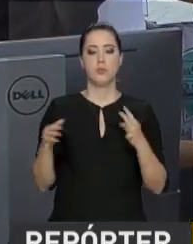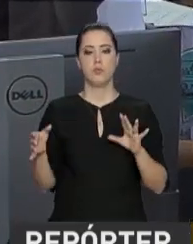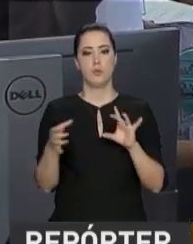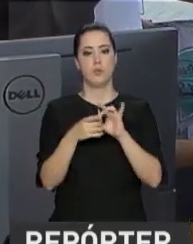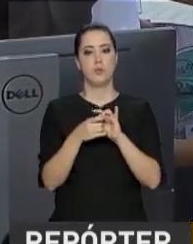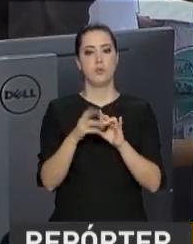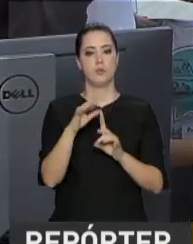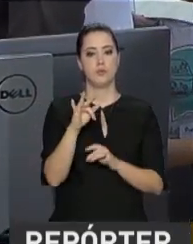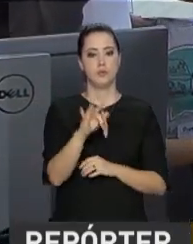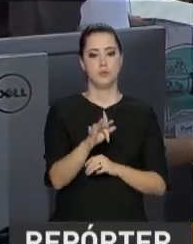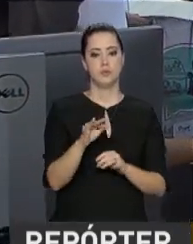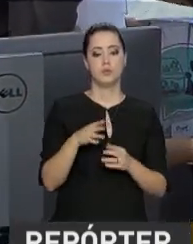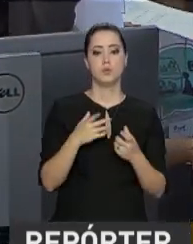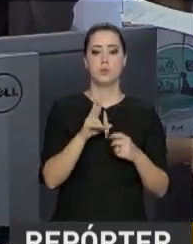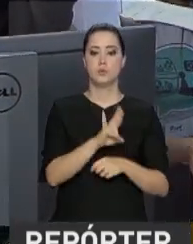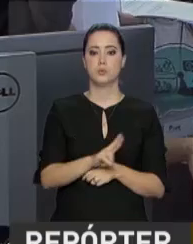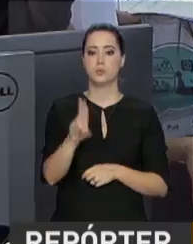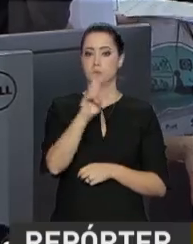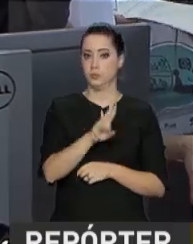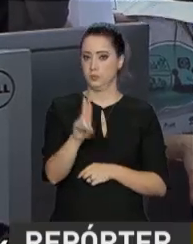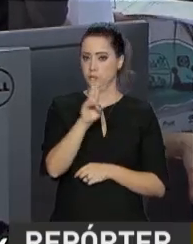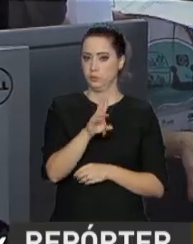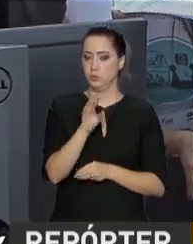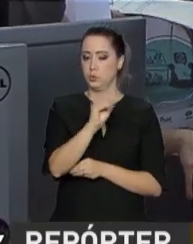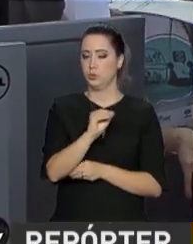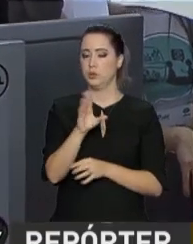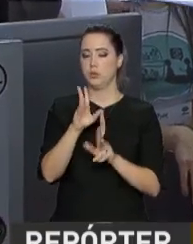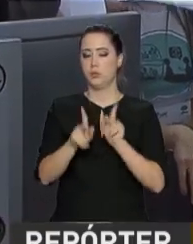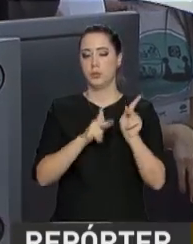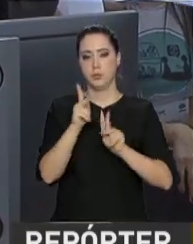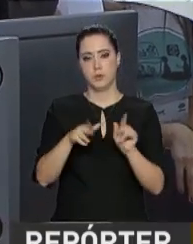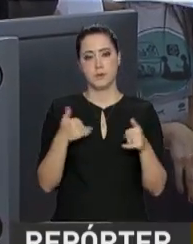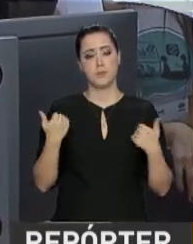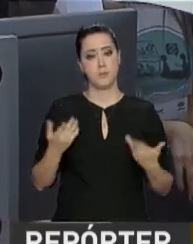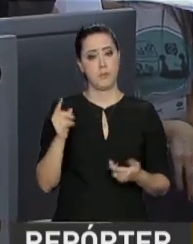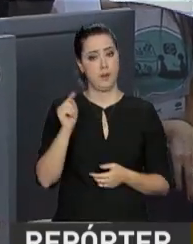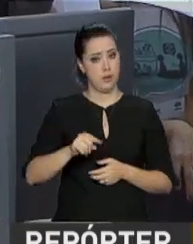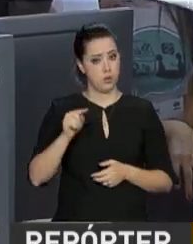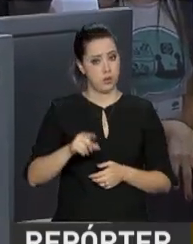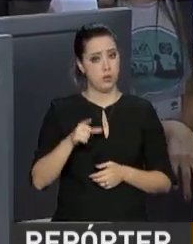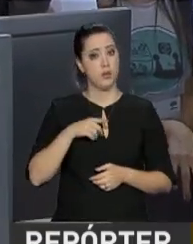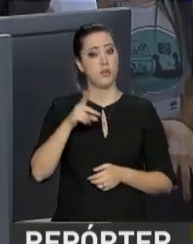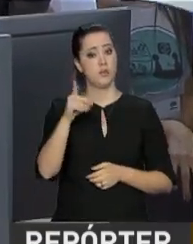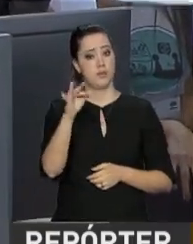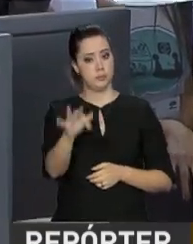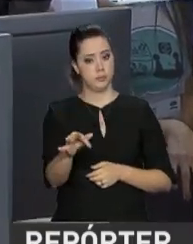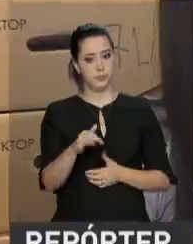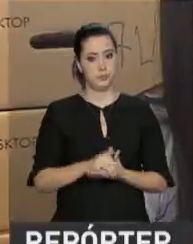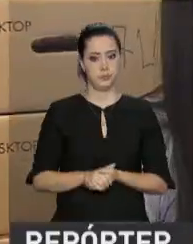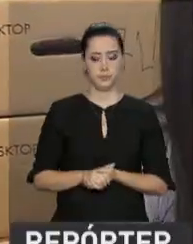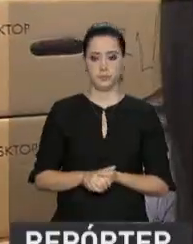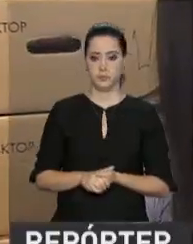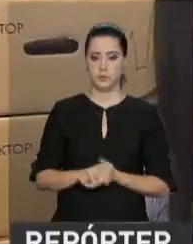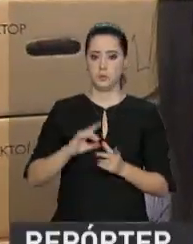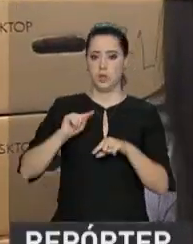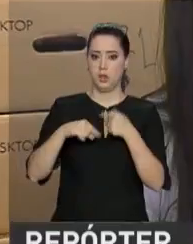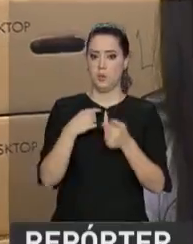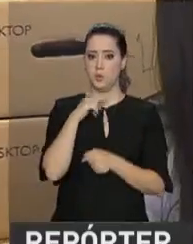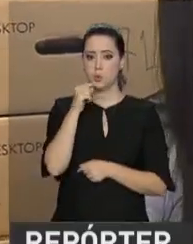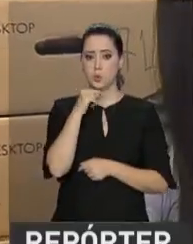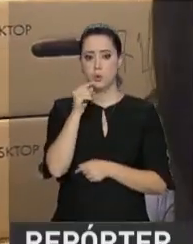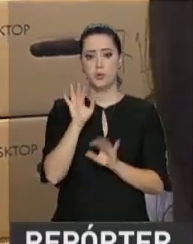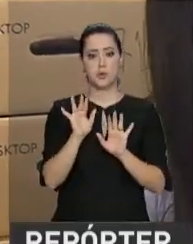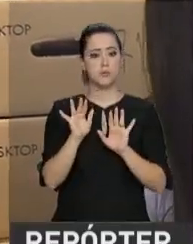federal com as universidades para atender à população este aqui está no distrito federal após tirar suas dúvidas